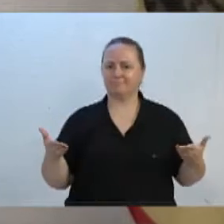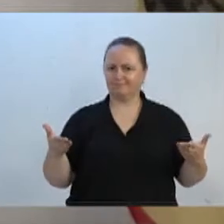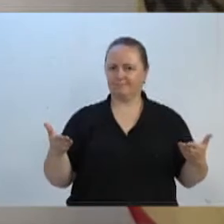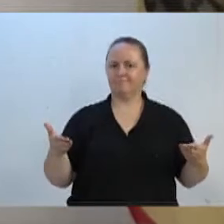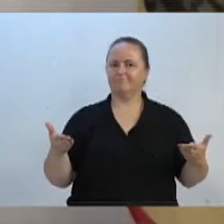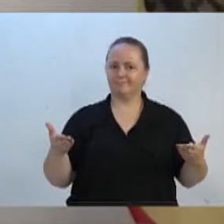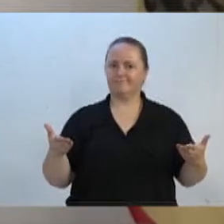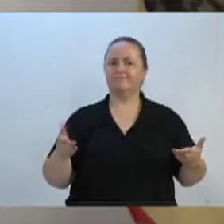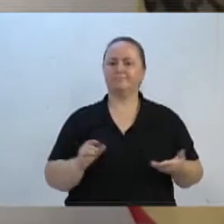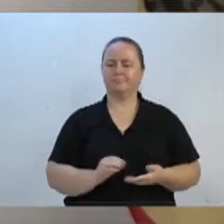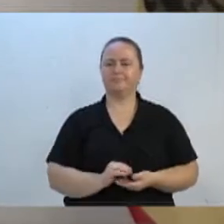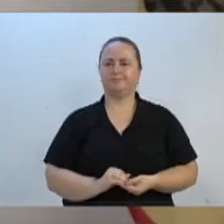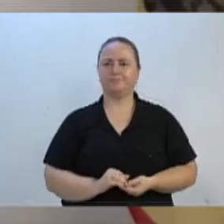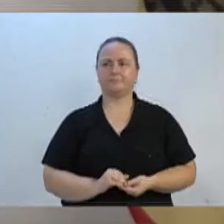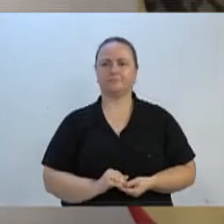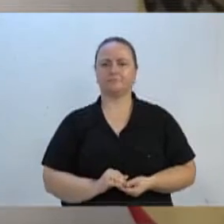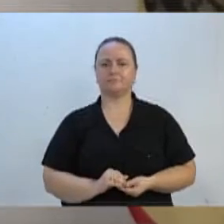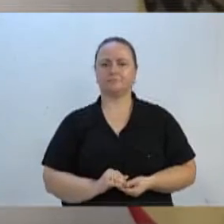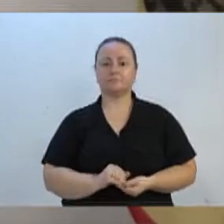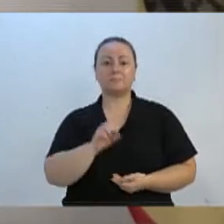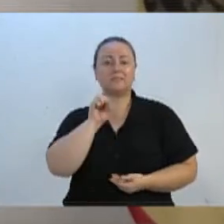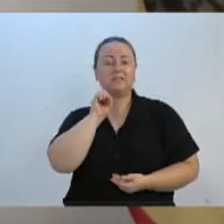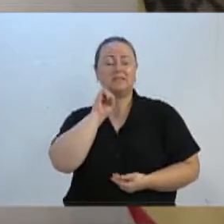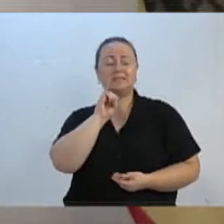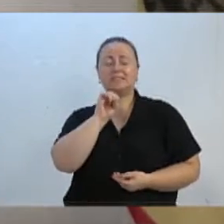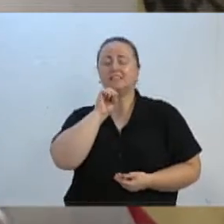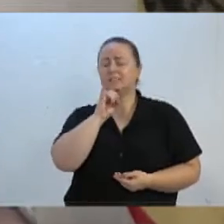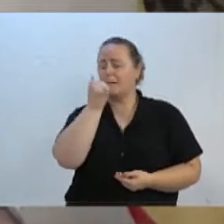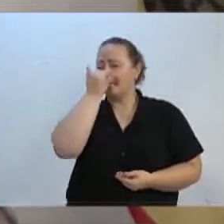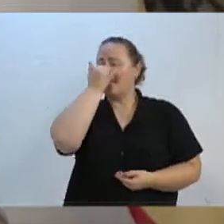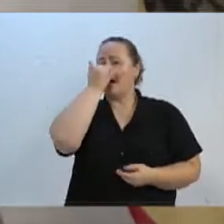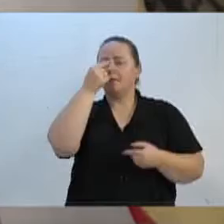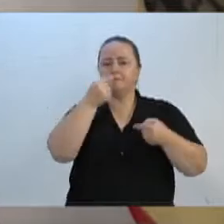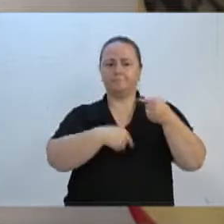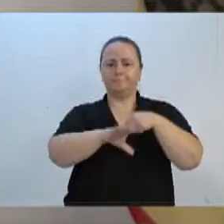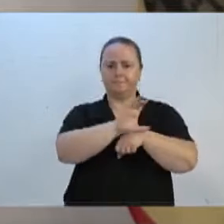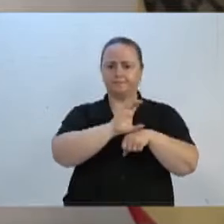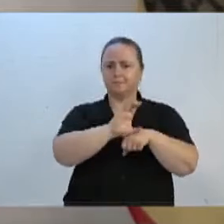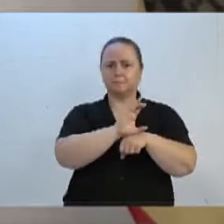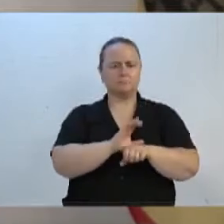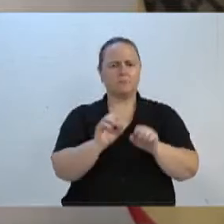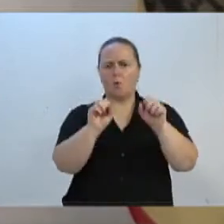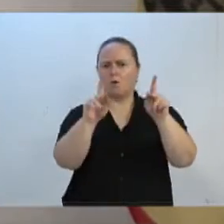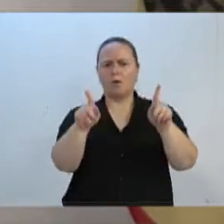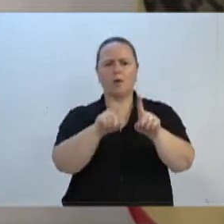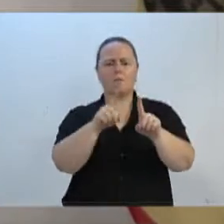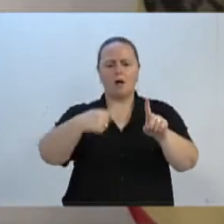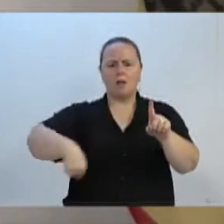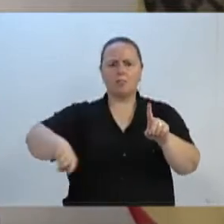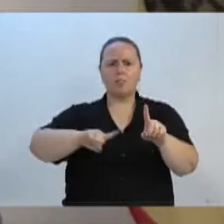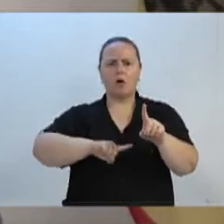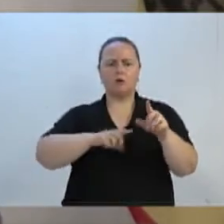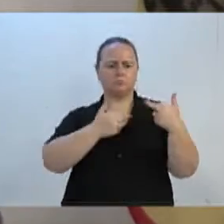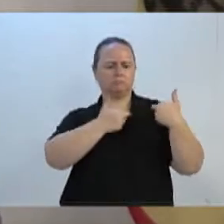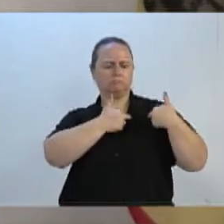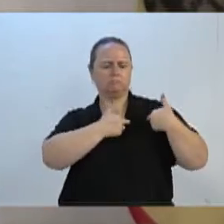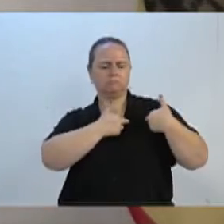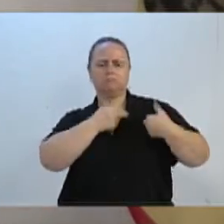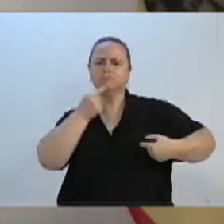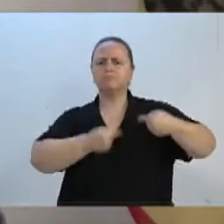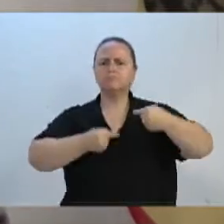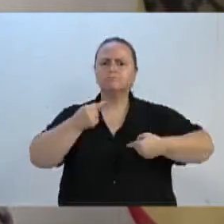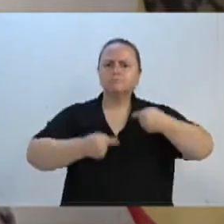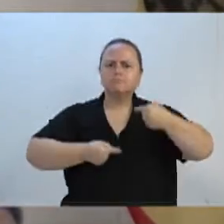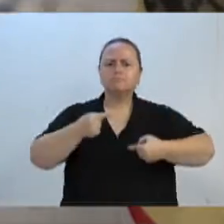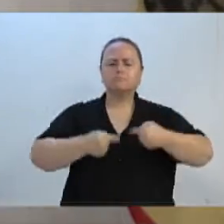for declarada a eventualidade de uma inconstitucionalidade, pelo menos nós discutimos, pelo menos a sociedade tomou